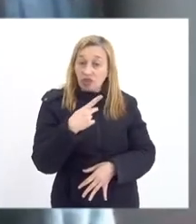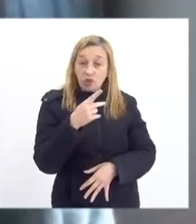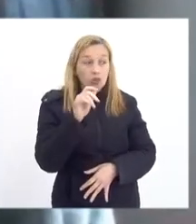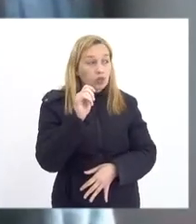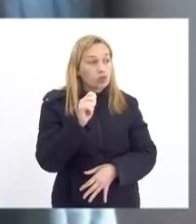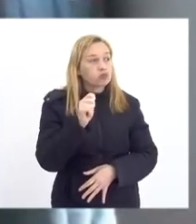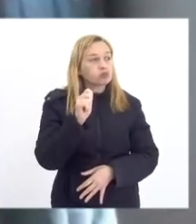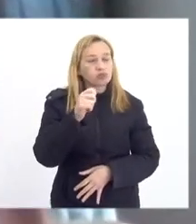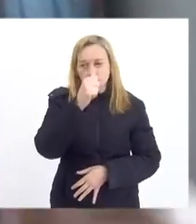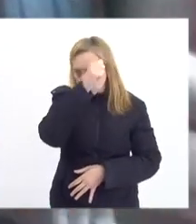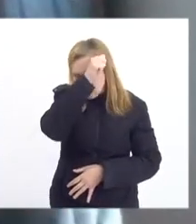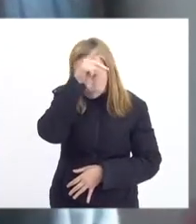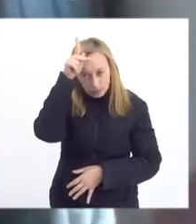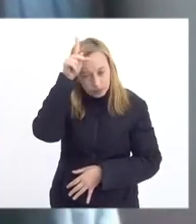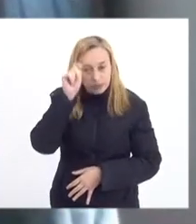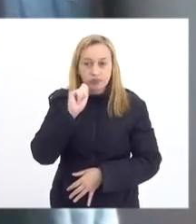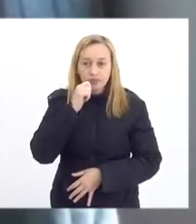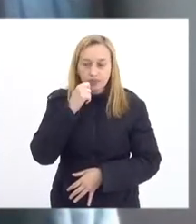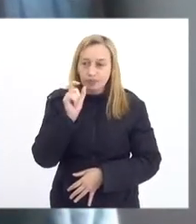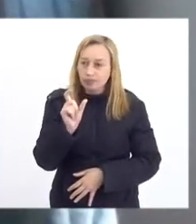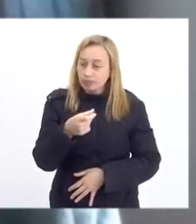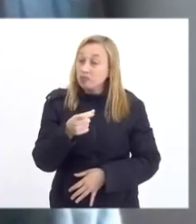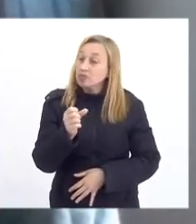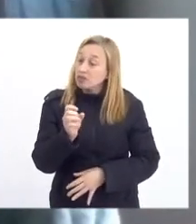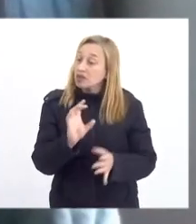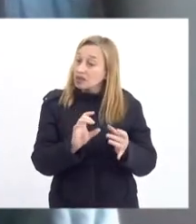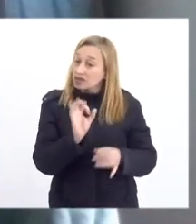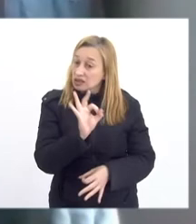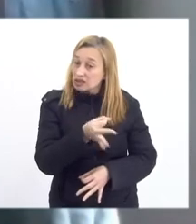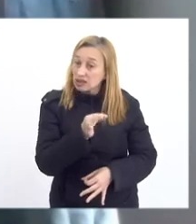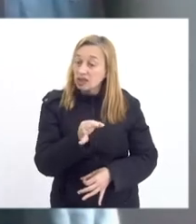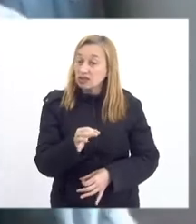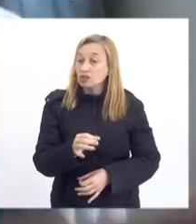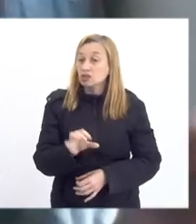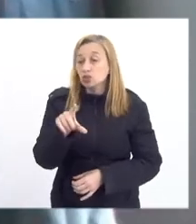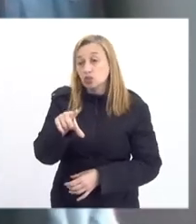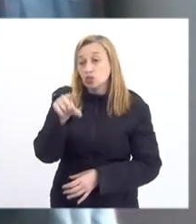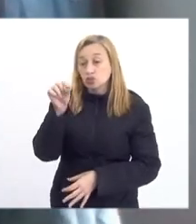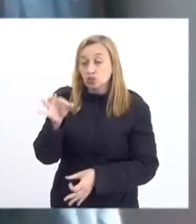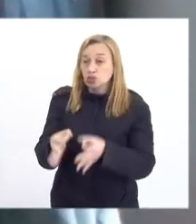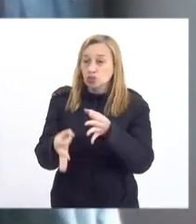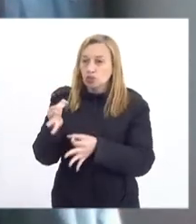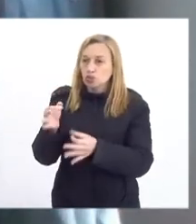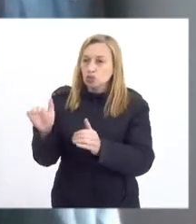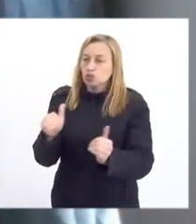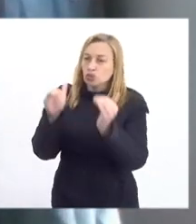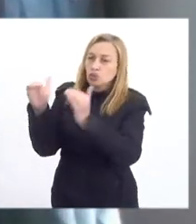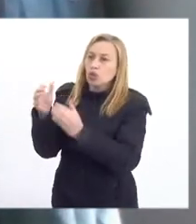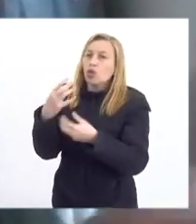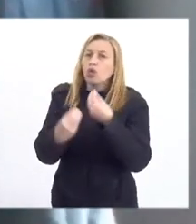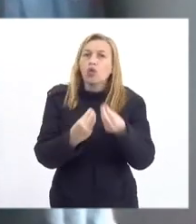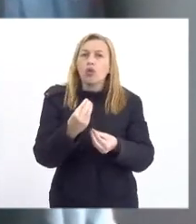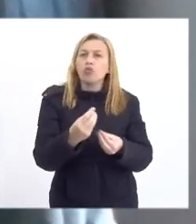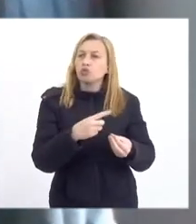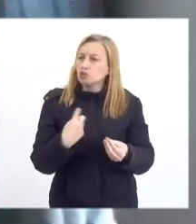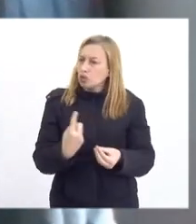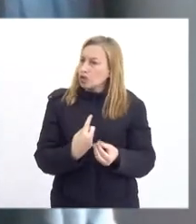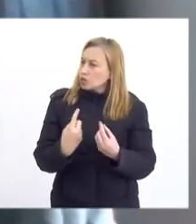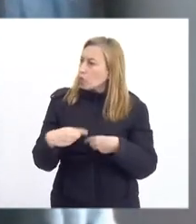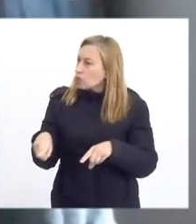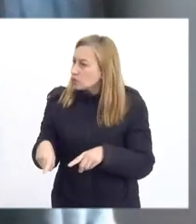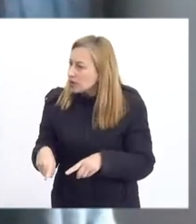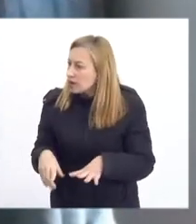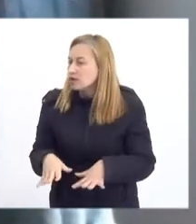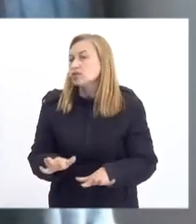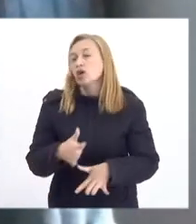passaporte. Então, é municipal, o Supremo decidiu, como é que a Assembleia vai legislar em contrário? Então, o